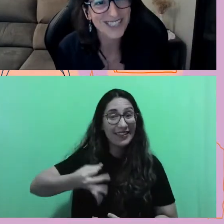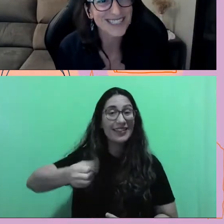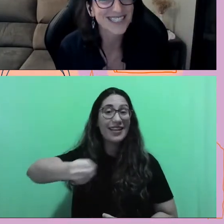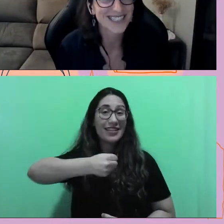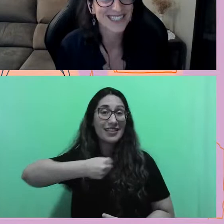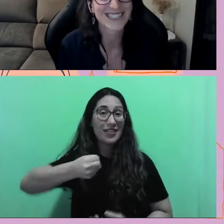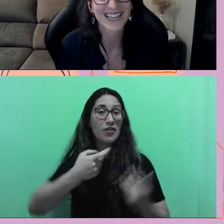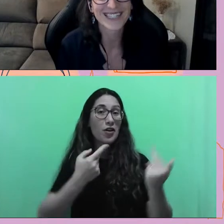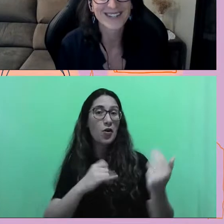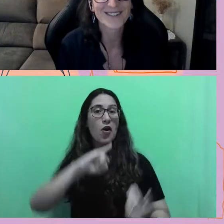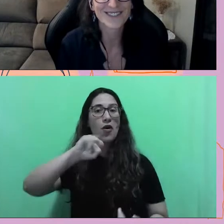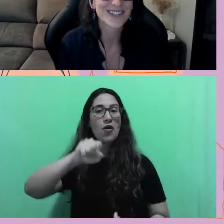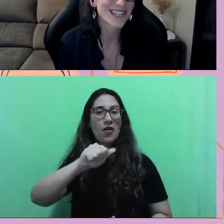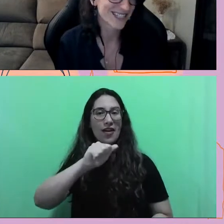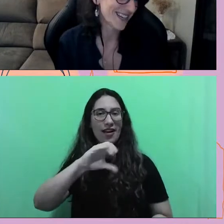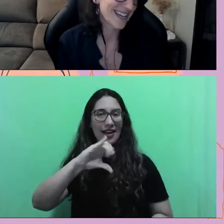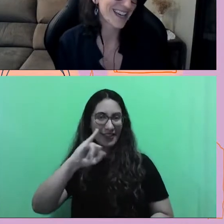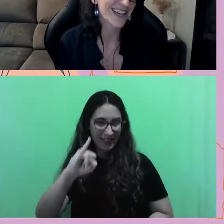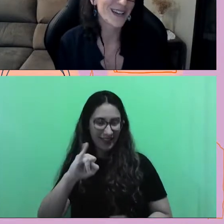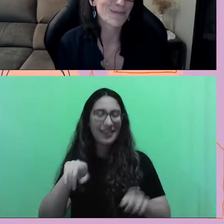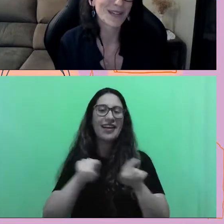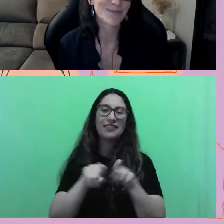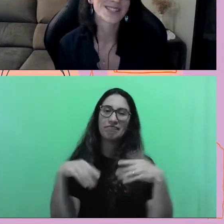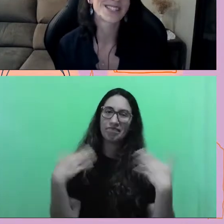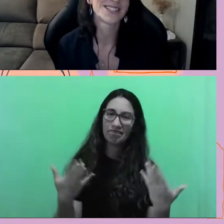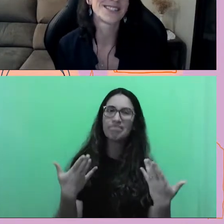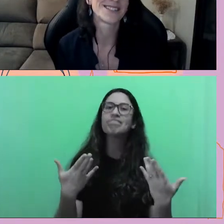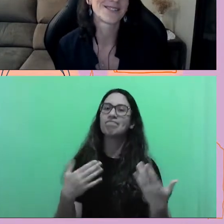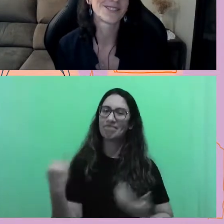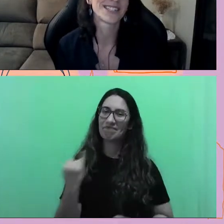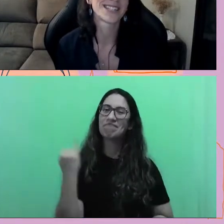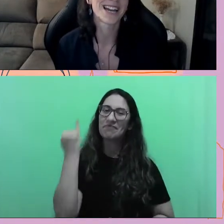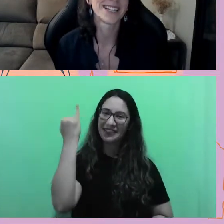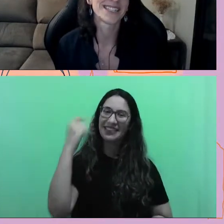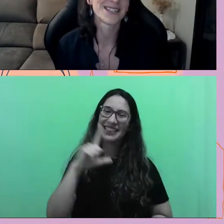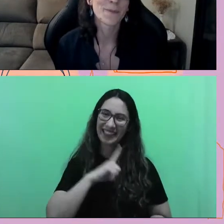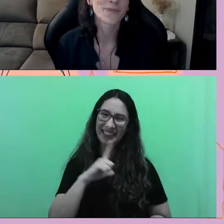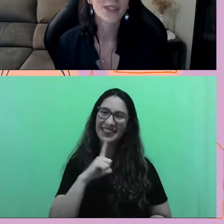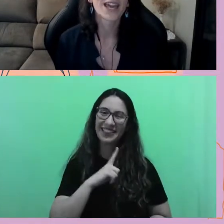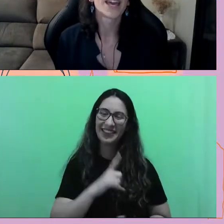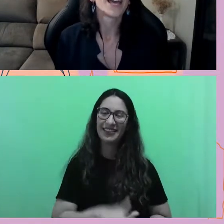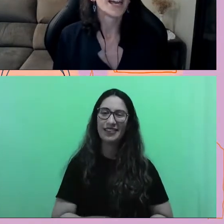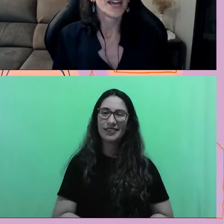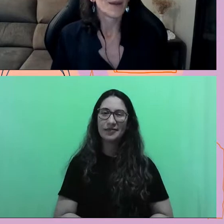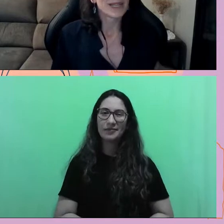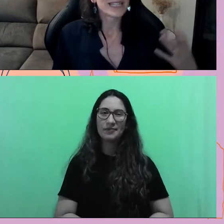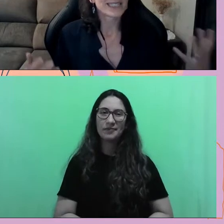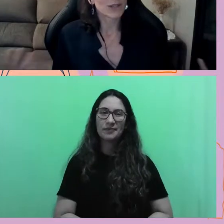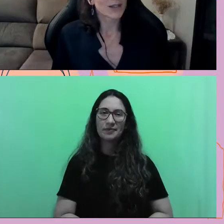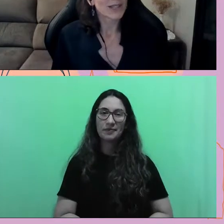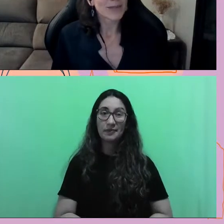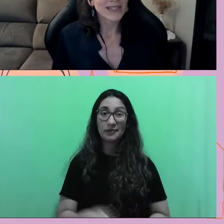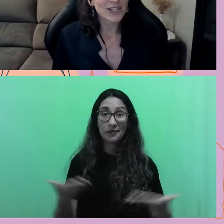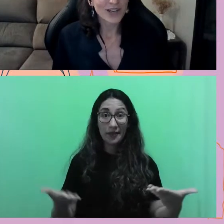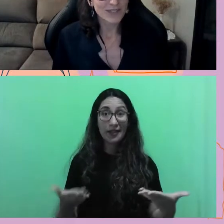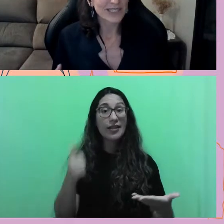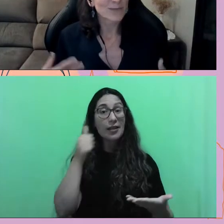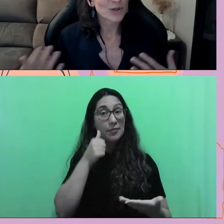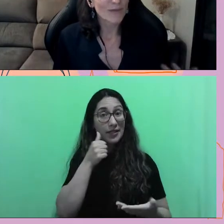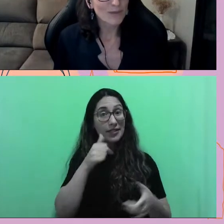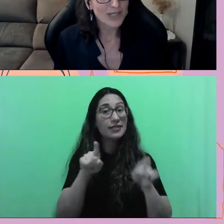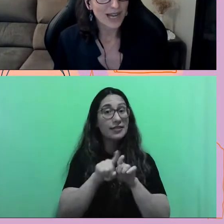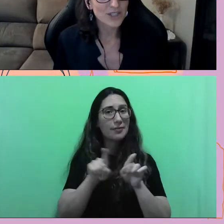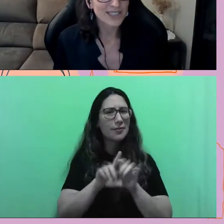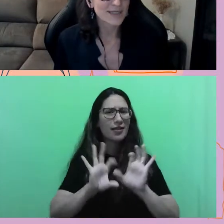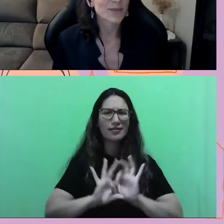como Jaciane, né? Então, é bem importante isso que você traz. Meninas, eu quero também deixar vocês